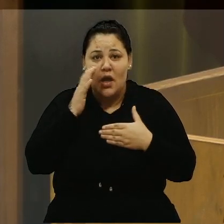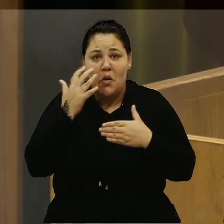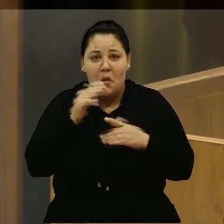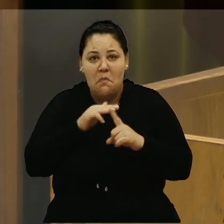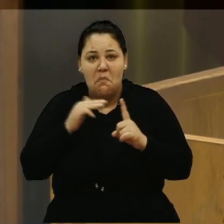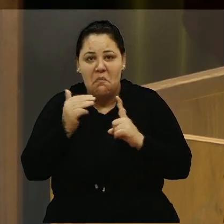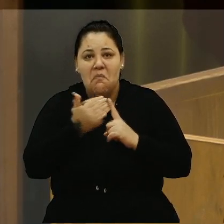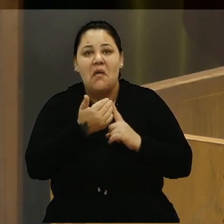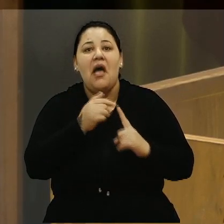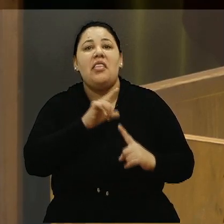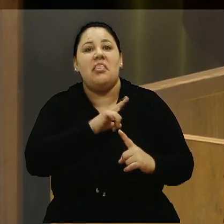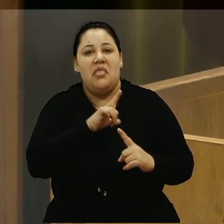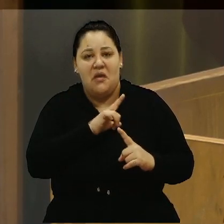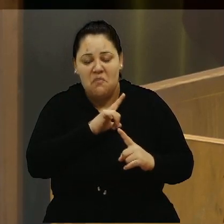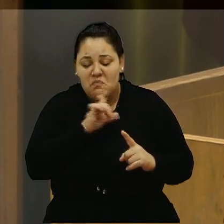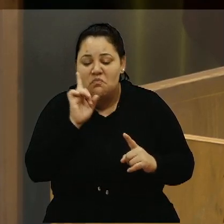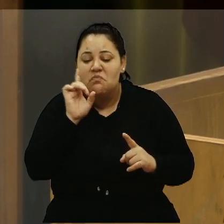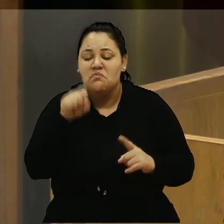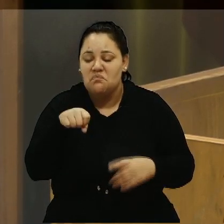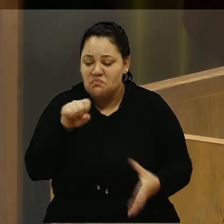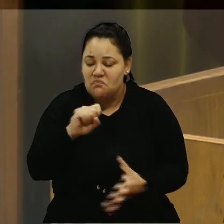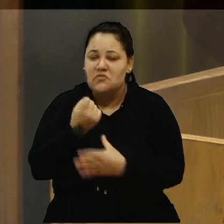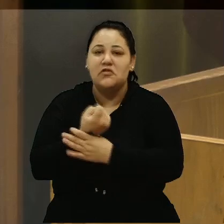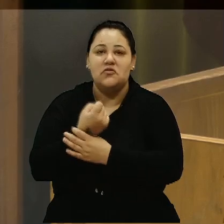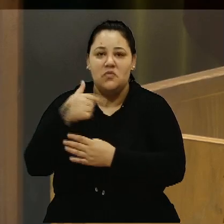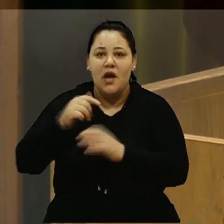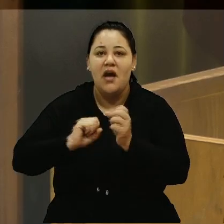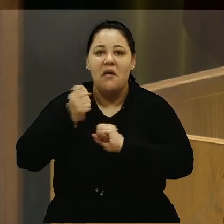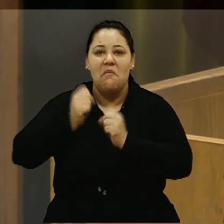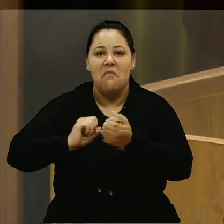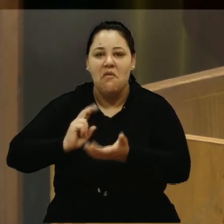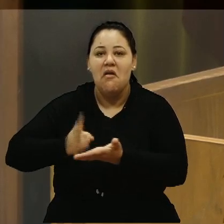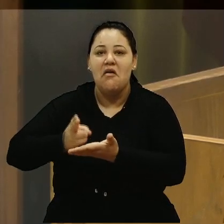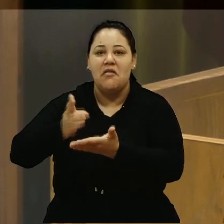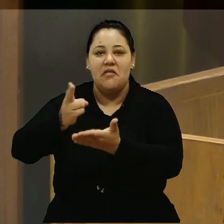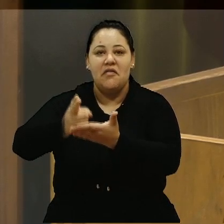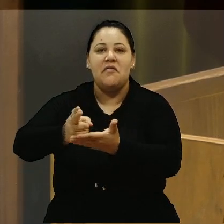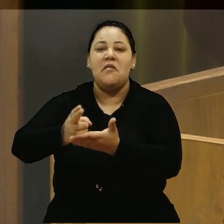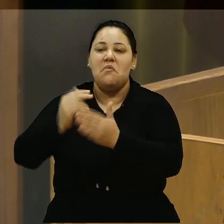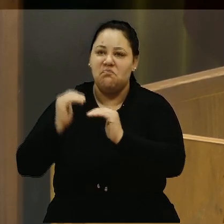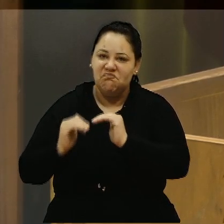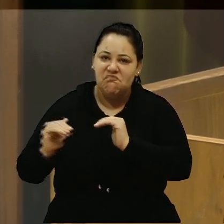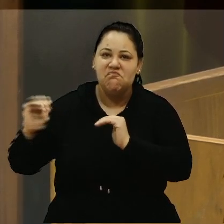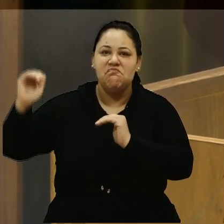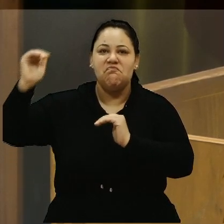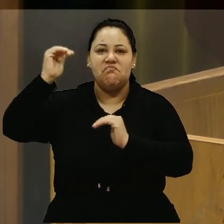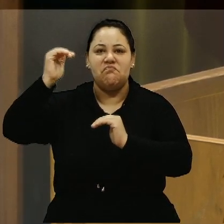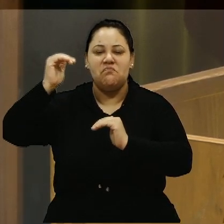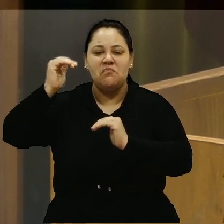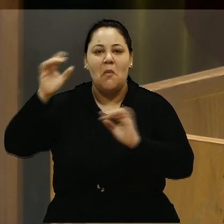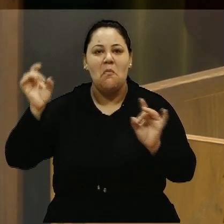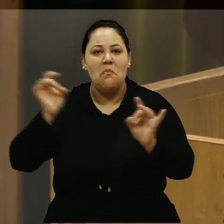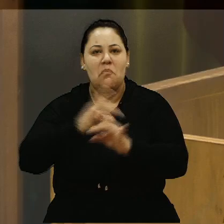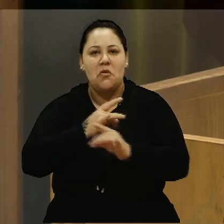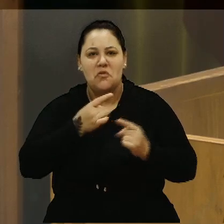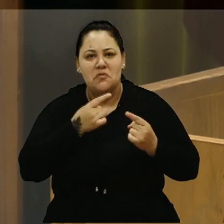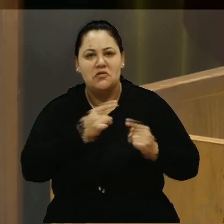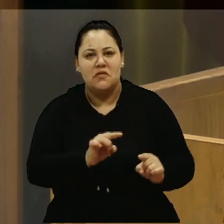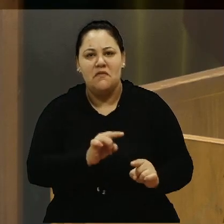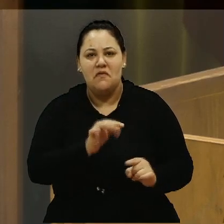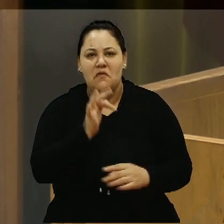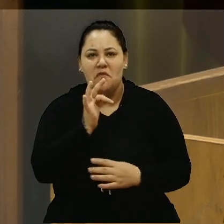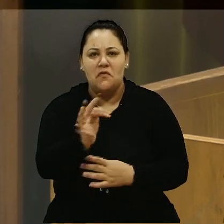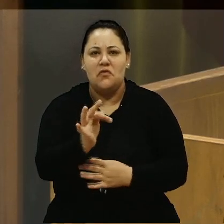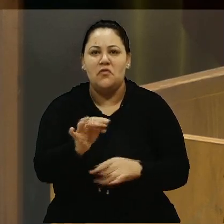tem garantido à Autotrave que se mantenha sempre na vanguarda, pronta para os desafios de um futuro